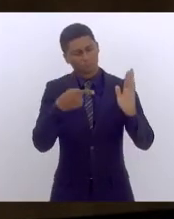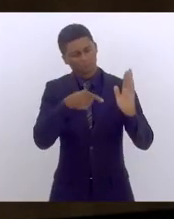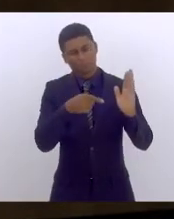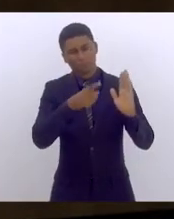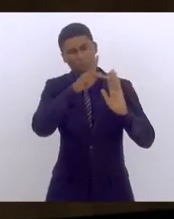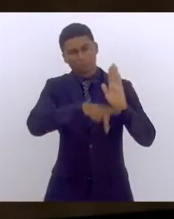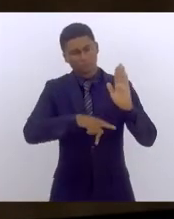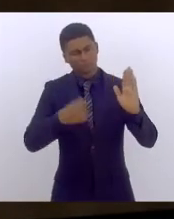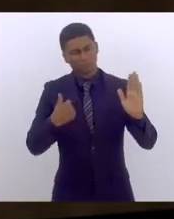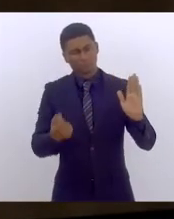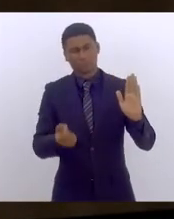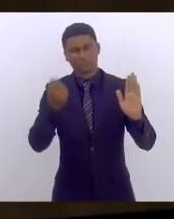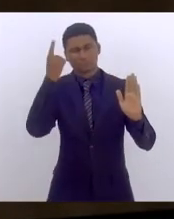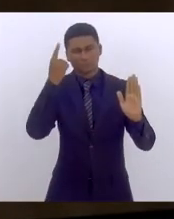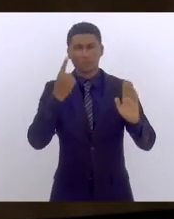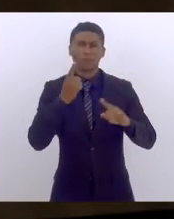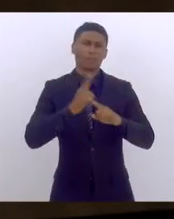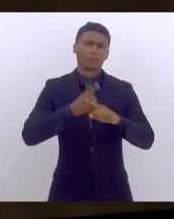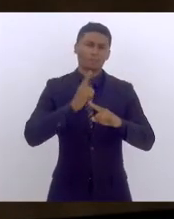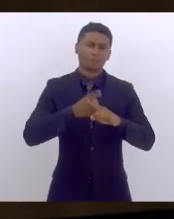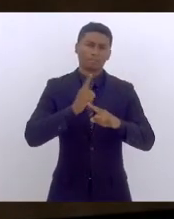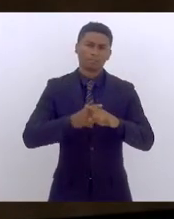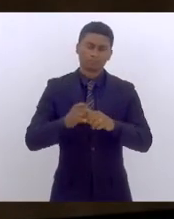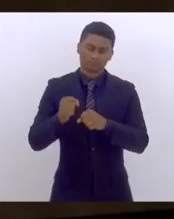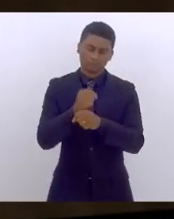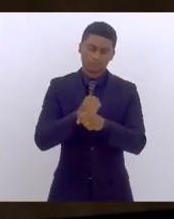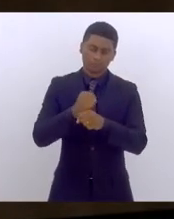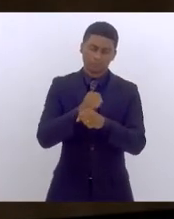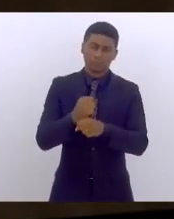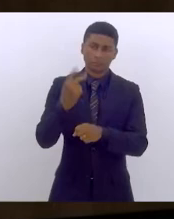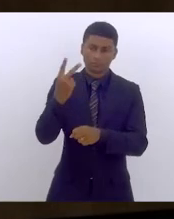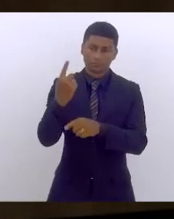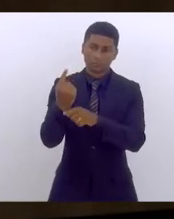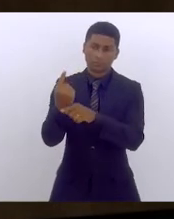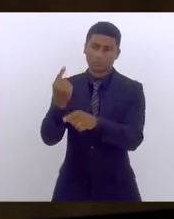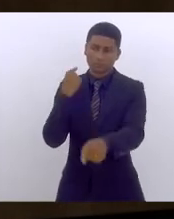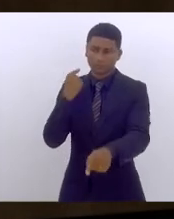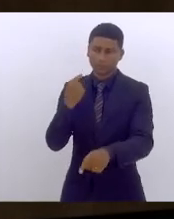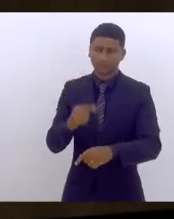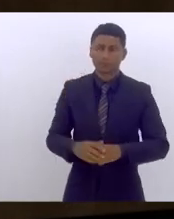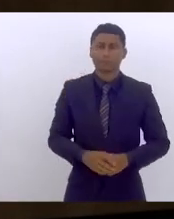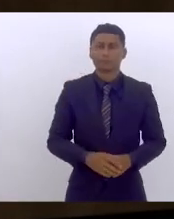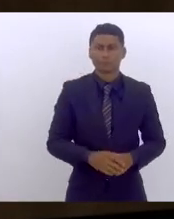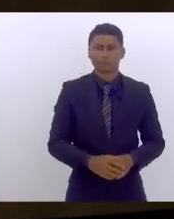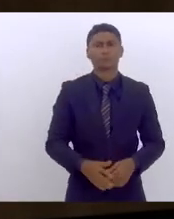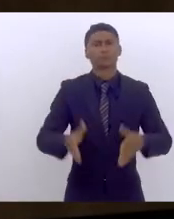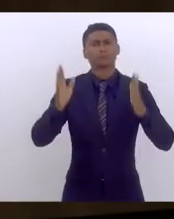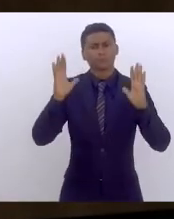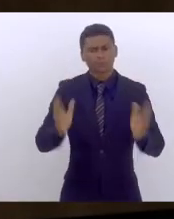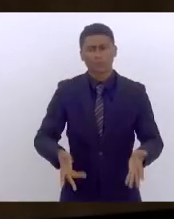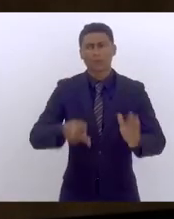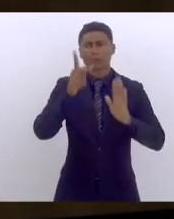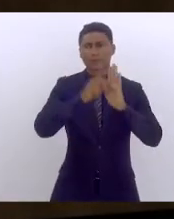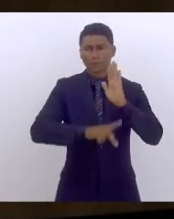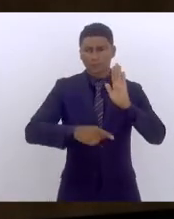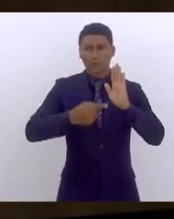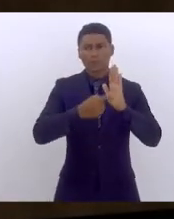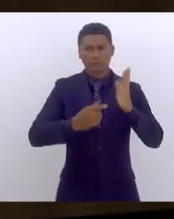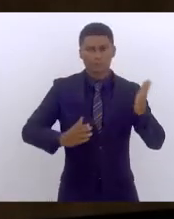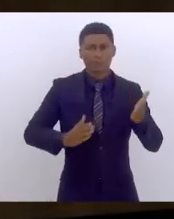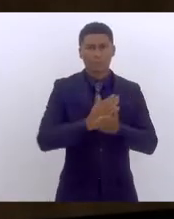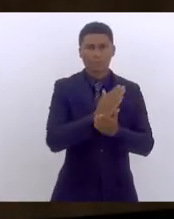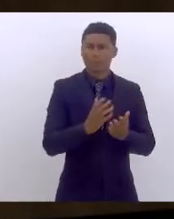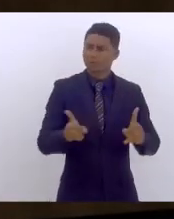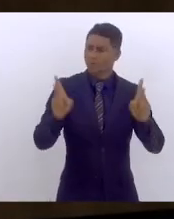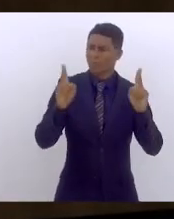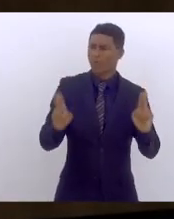presidente, porque há 2 anos atrás já foi aprovado um projeto desse e